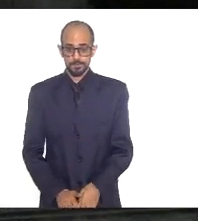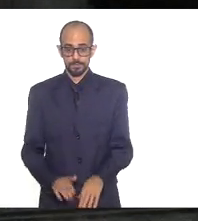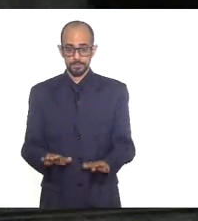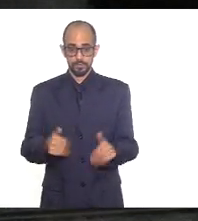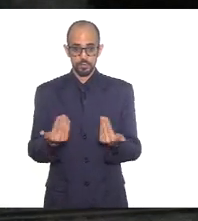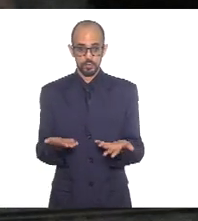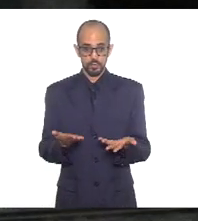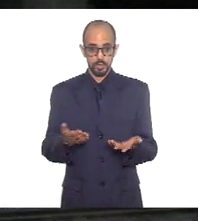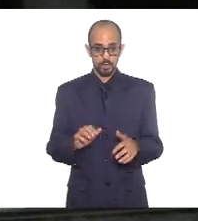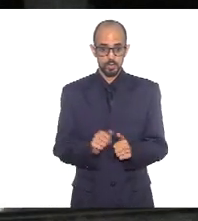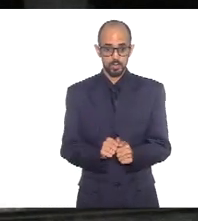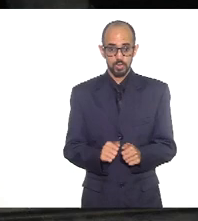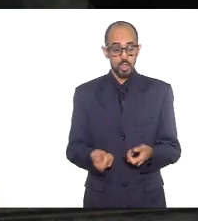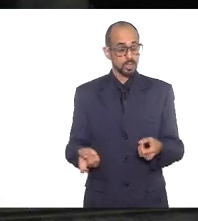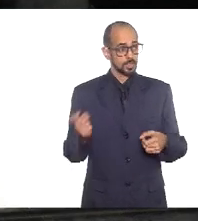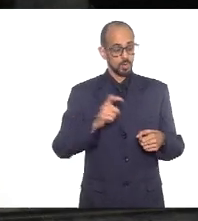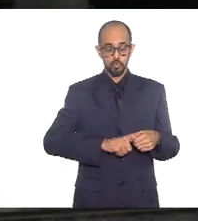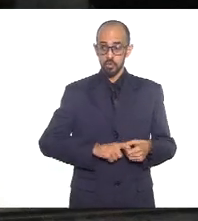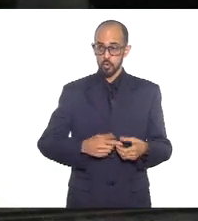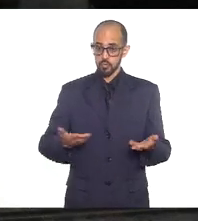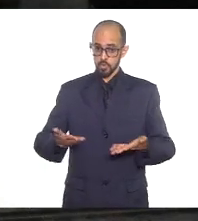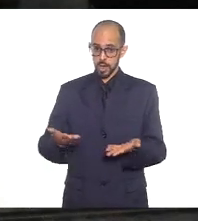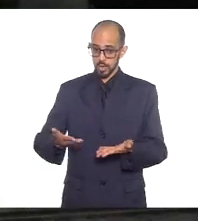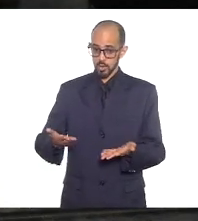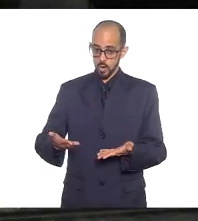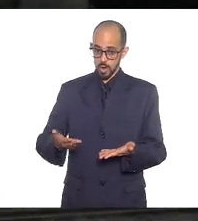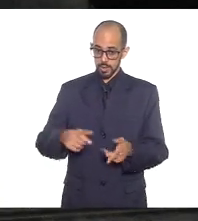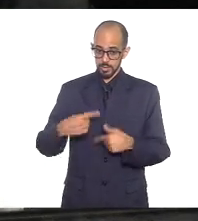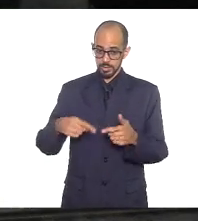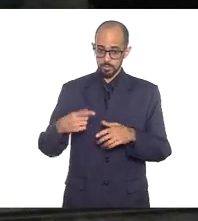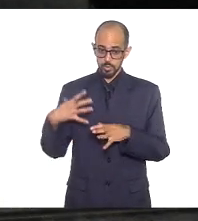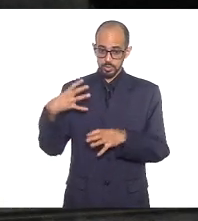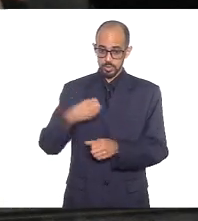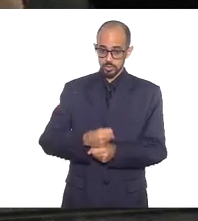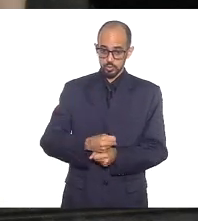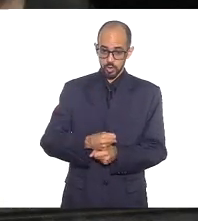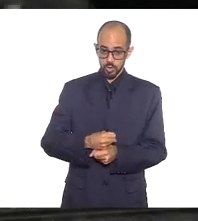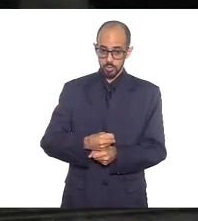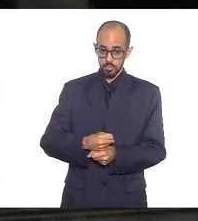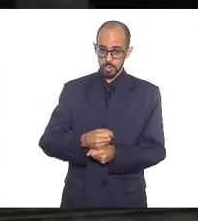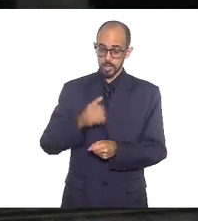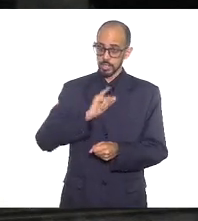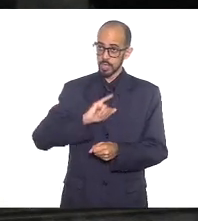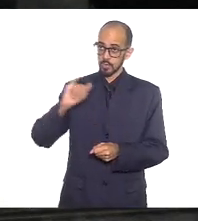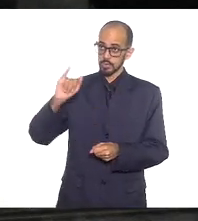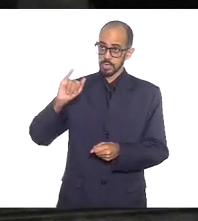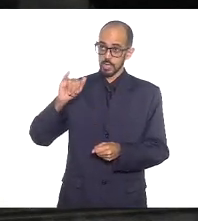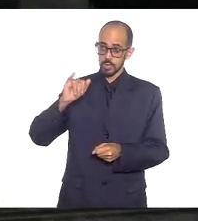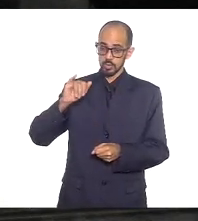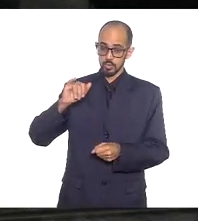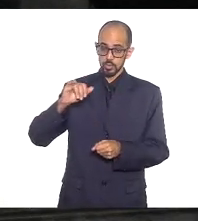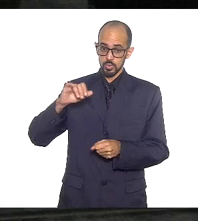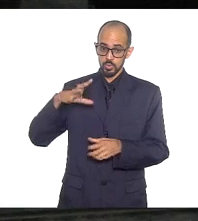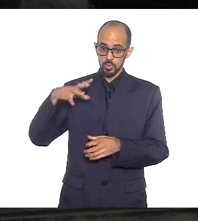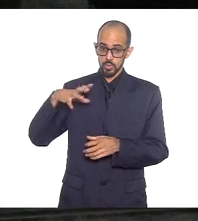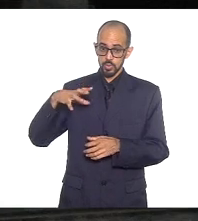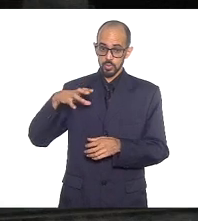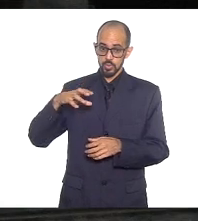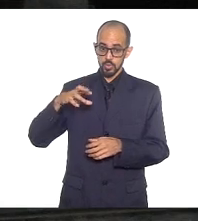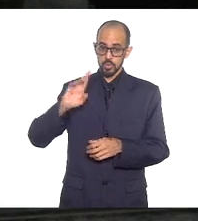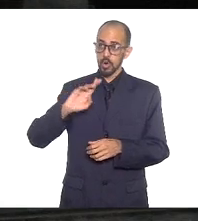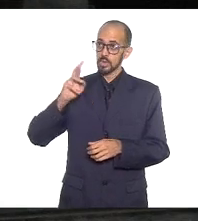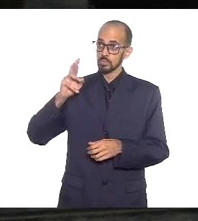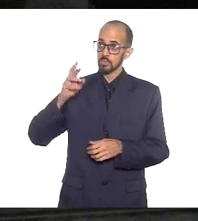Então, devolvo, após a apuração e proclamado o resultado, devolvo a presidência a